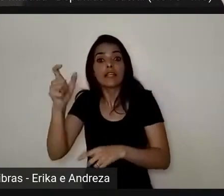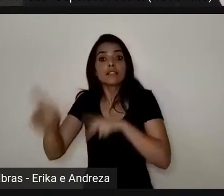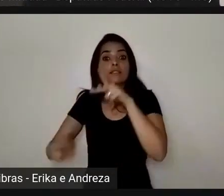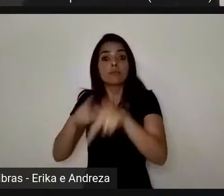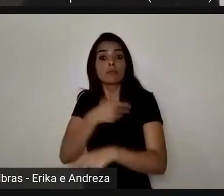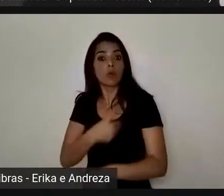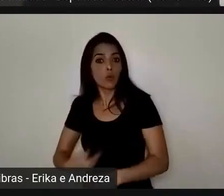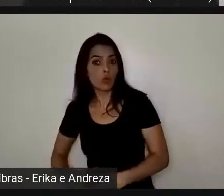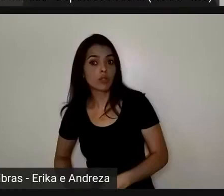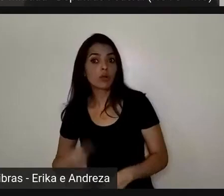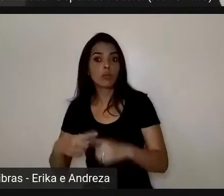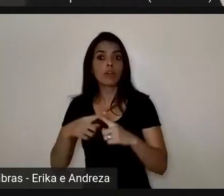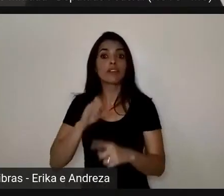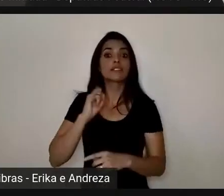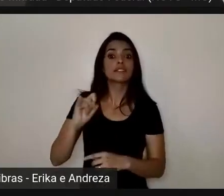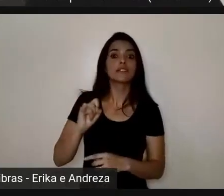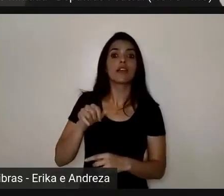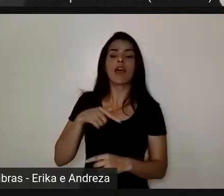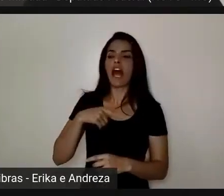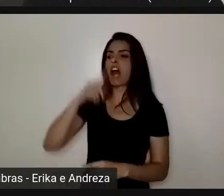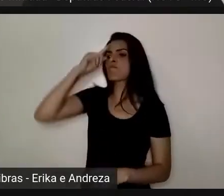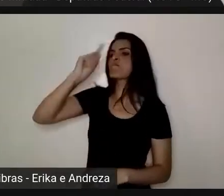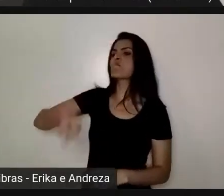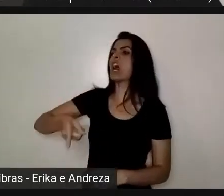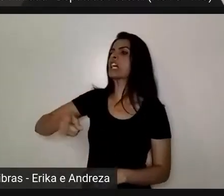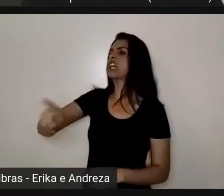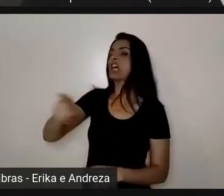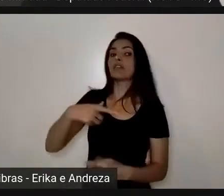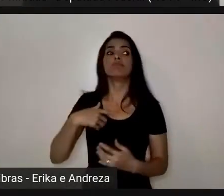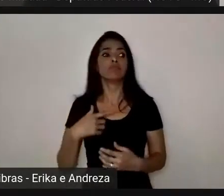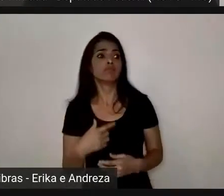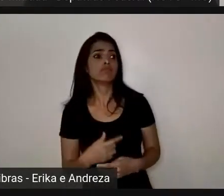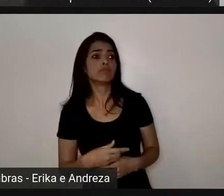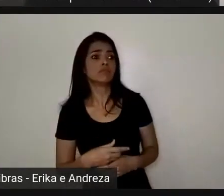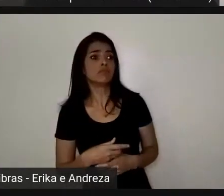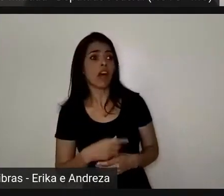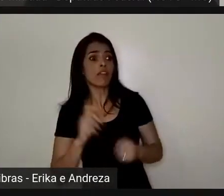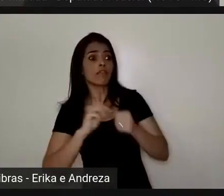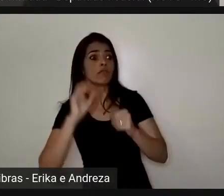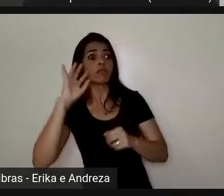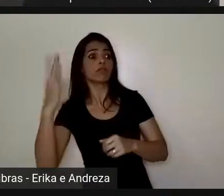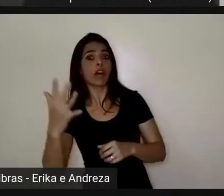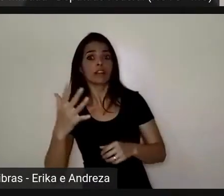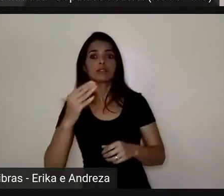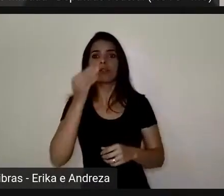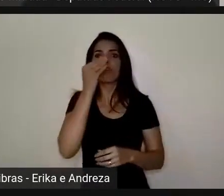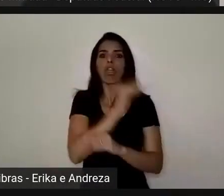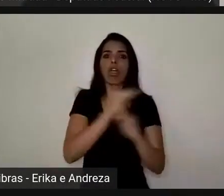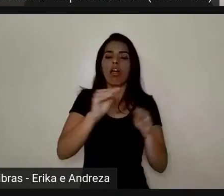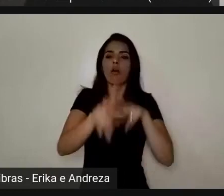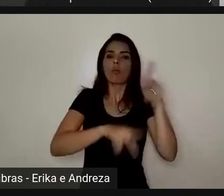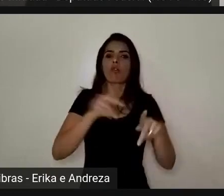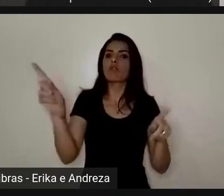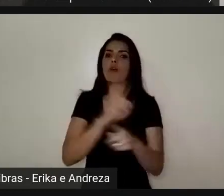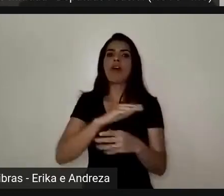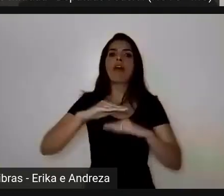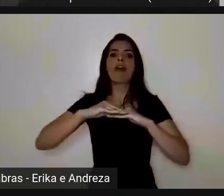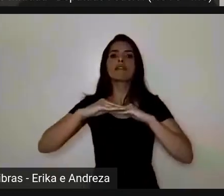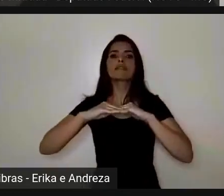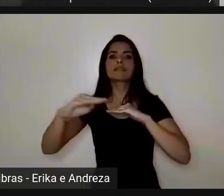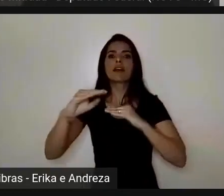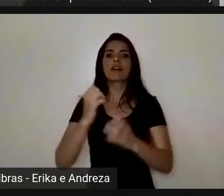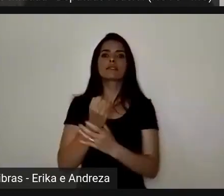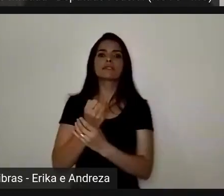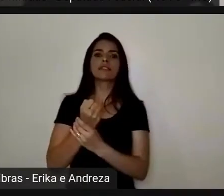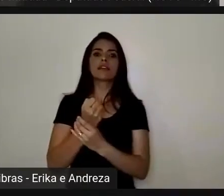a tomar uma decisão que vá contra o interesse público. Nós não estamos falando aqui de acabar a estabilidade para todos, nós estamos falando de ter